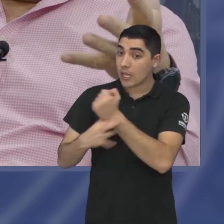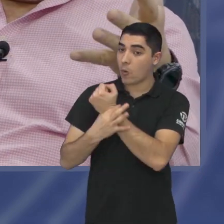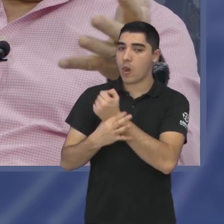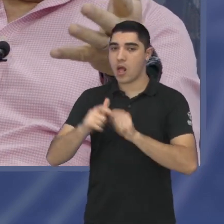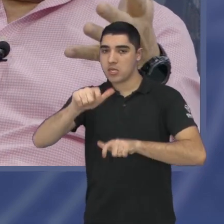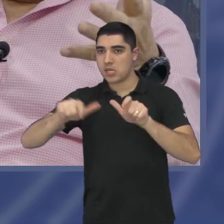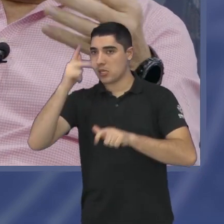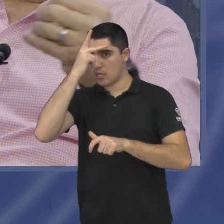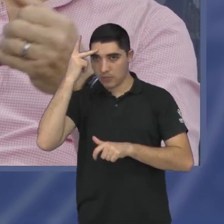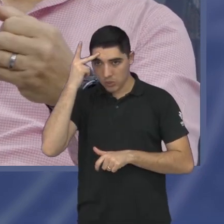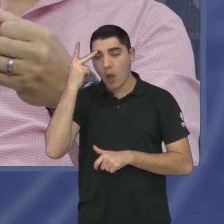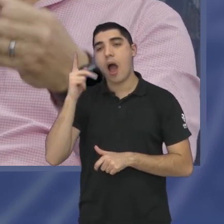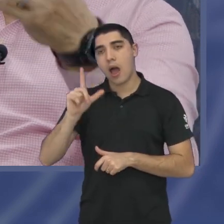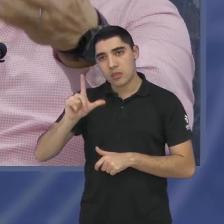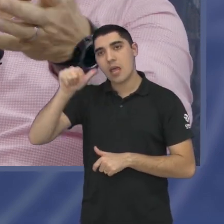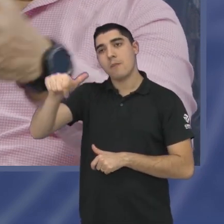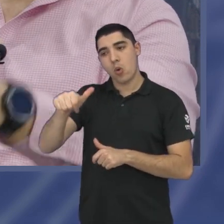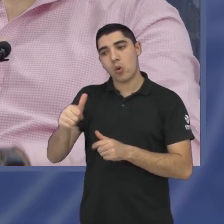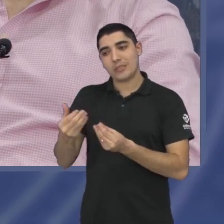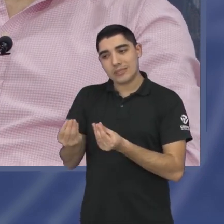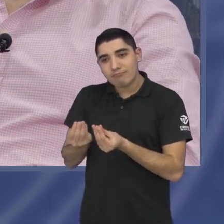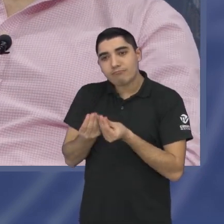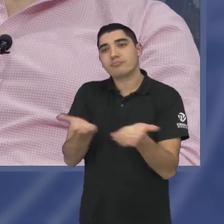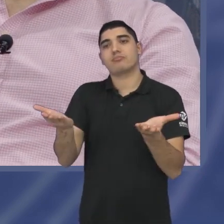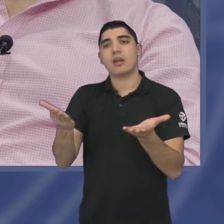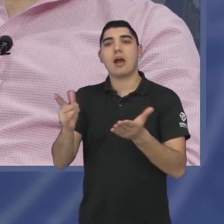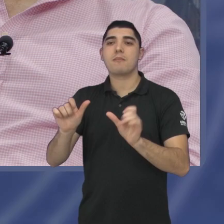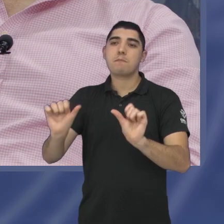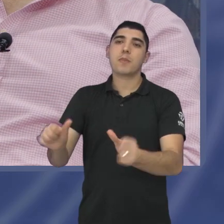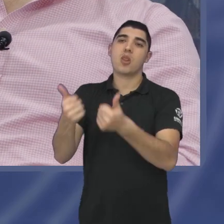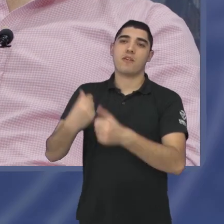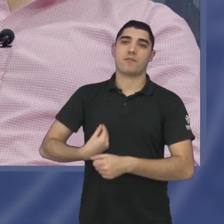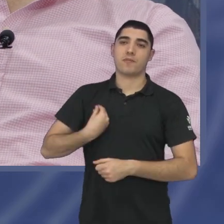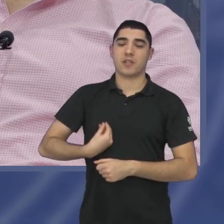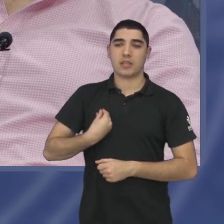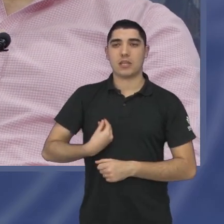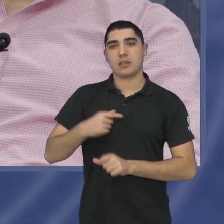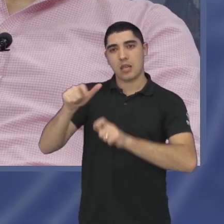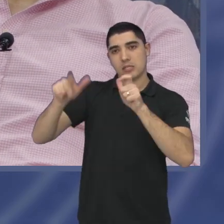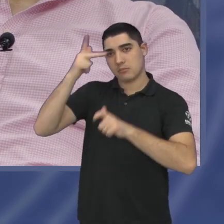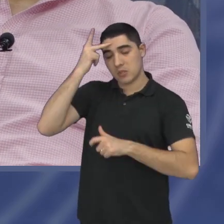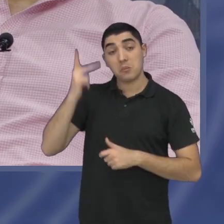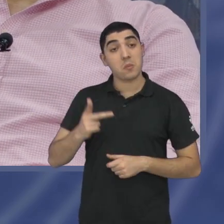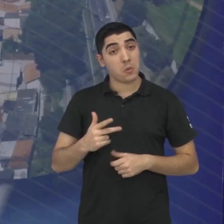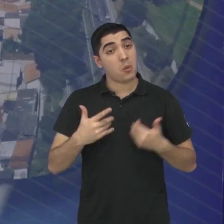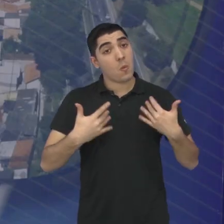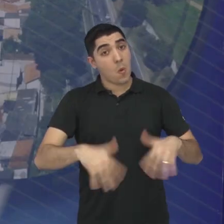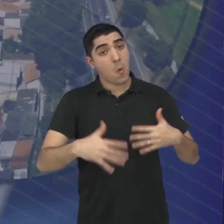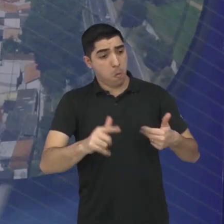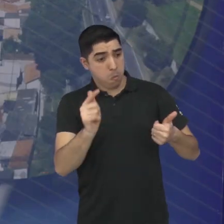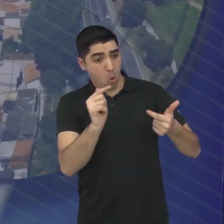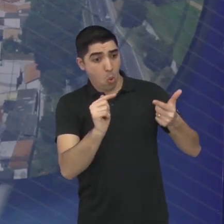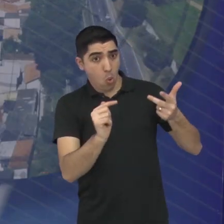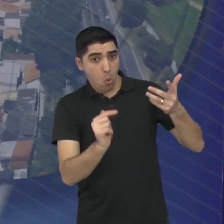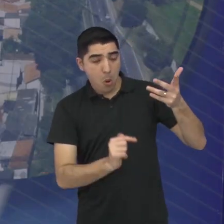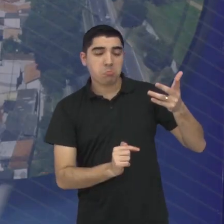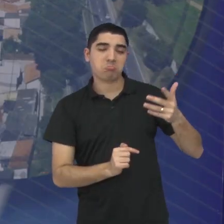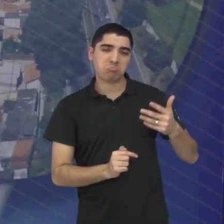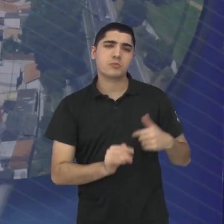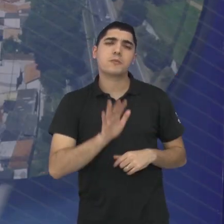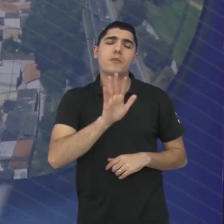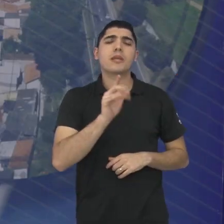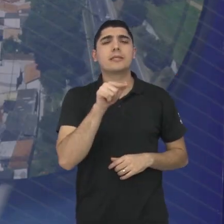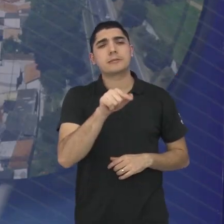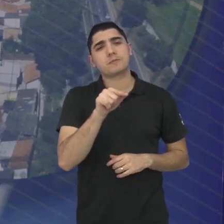na civilização humana e entregar isso para melhorar a qualidade de vida do ser humano. É uma imensidão, né? De fato. Bom, já que a